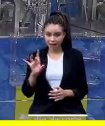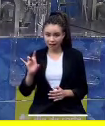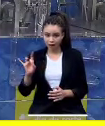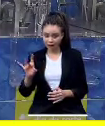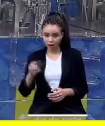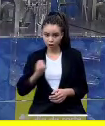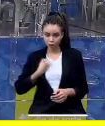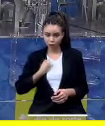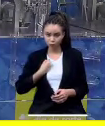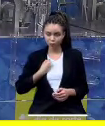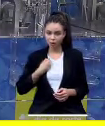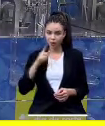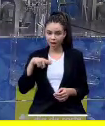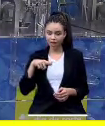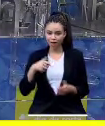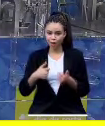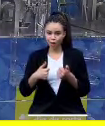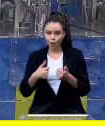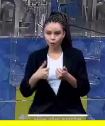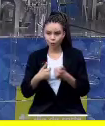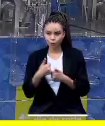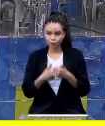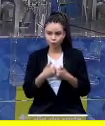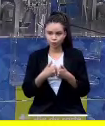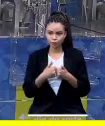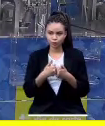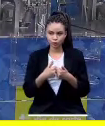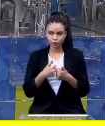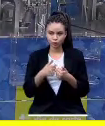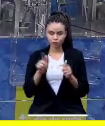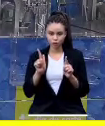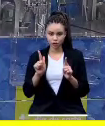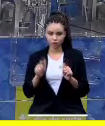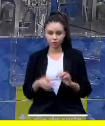time de futebol conforme a tabela de times exposta na tela da TV.